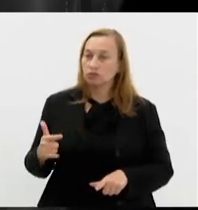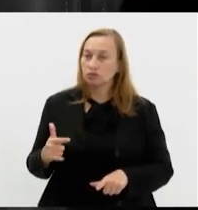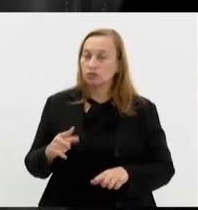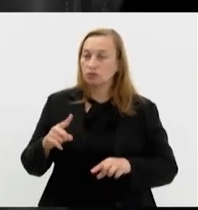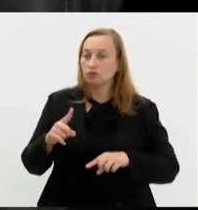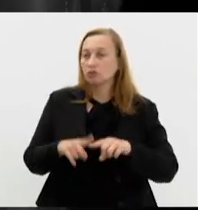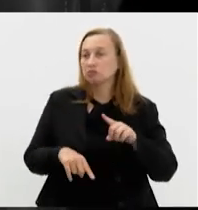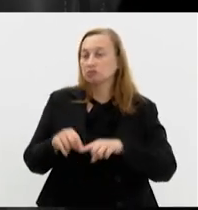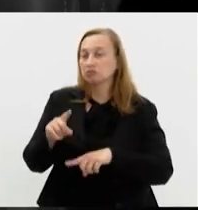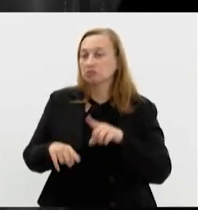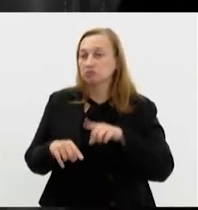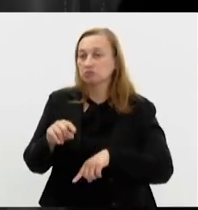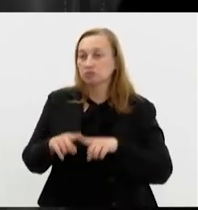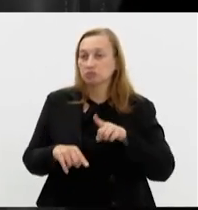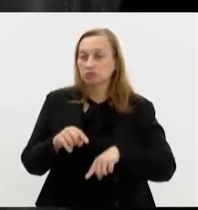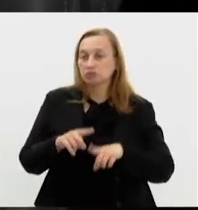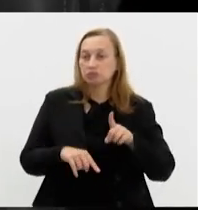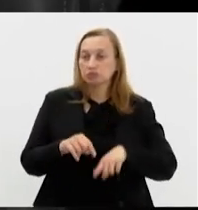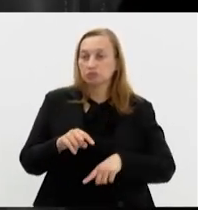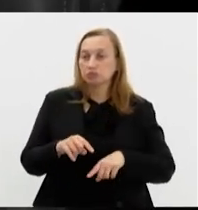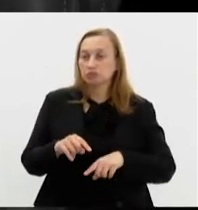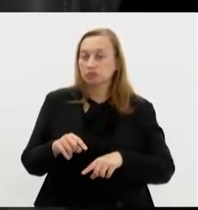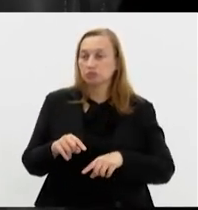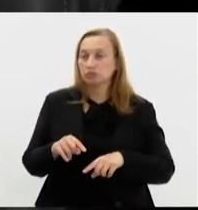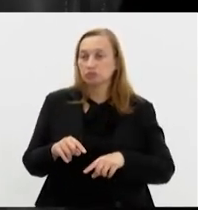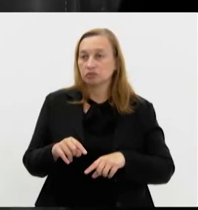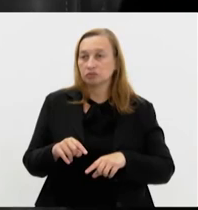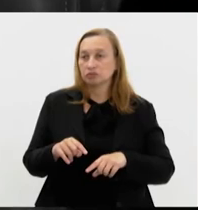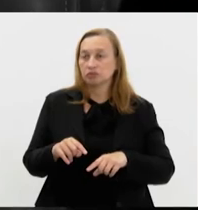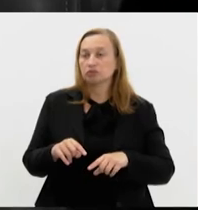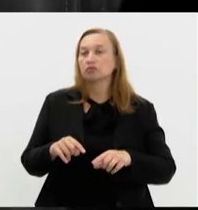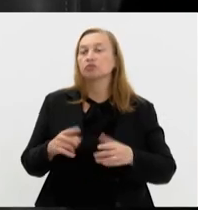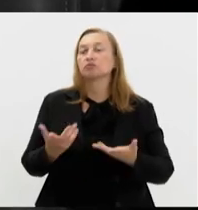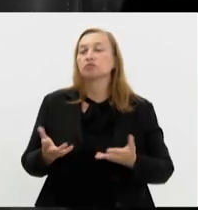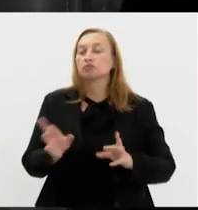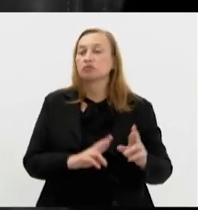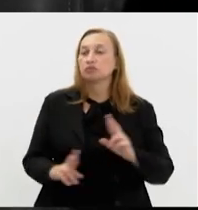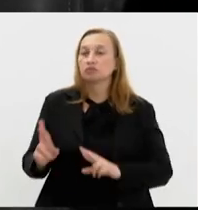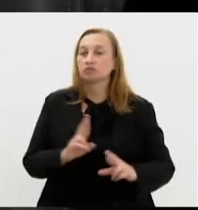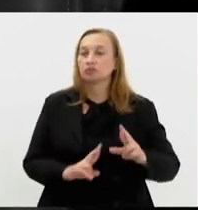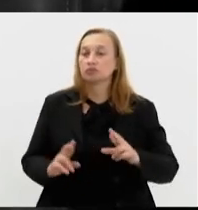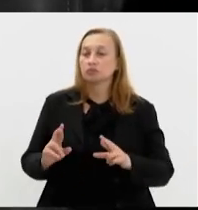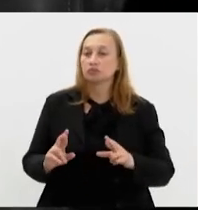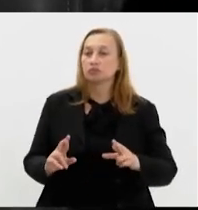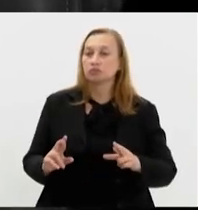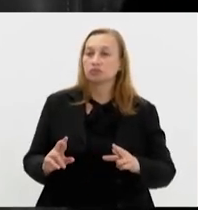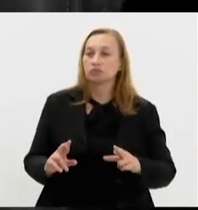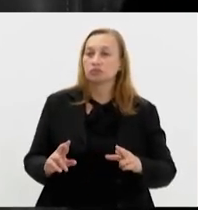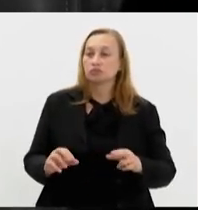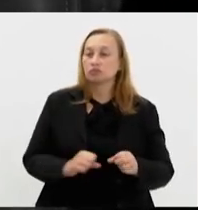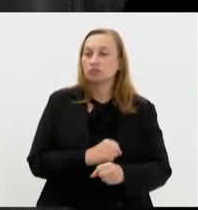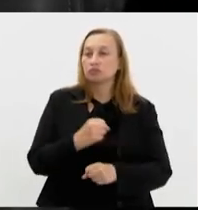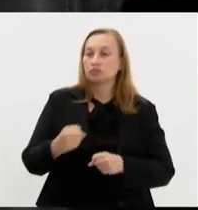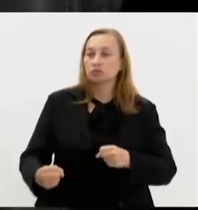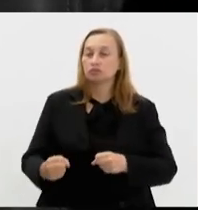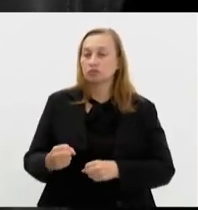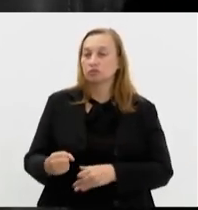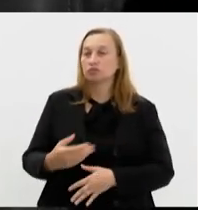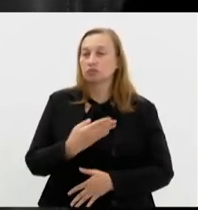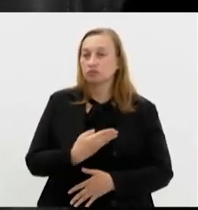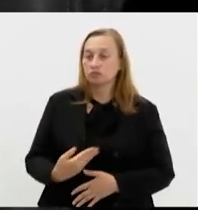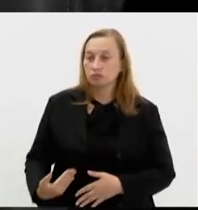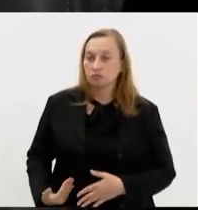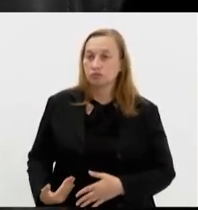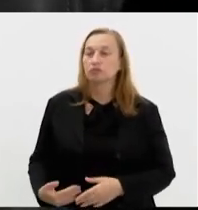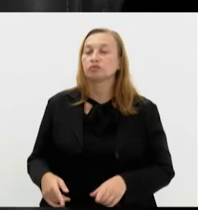Decoração ou outros elementos associados ao poder público ou ao cargo ocupado segunda